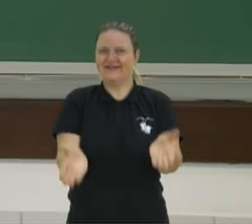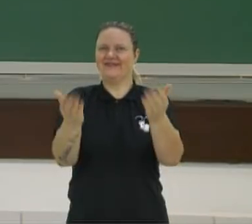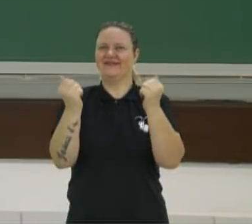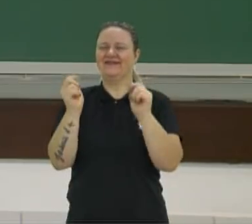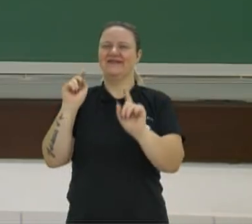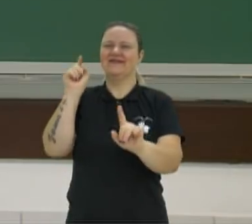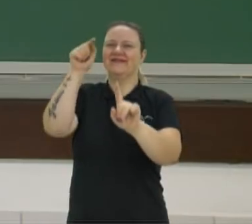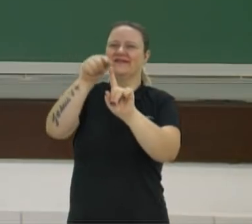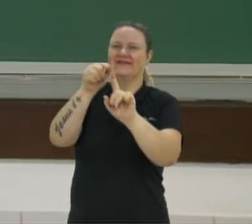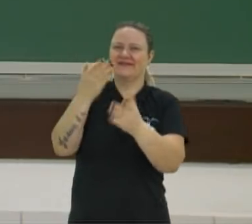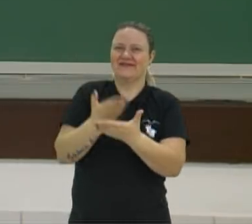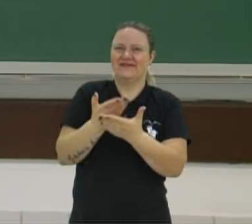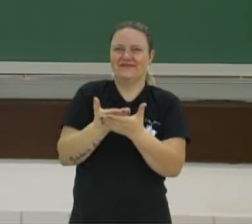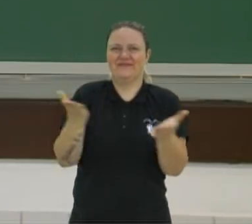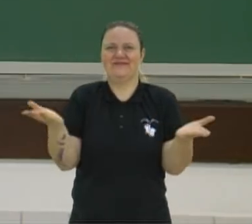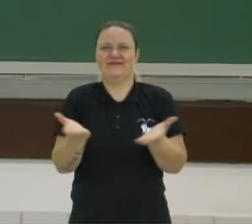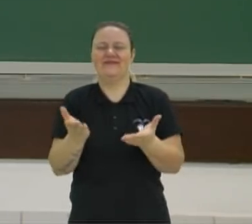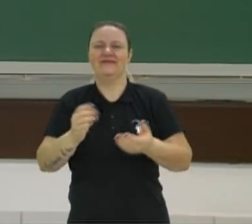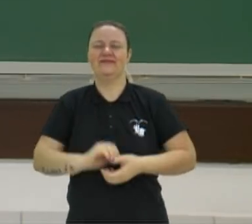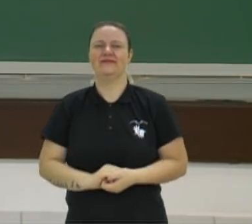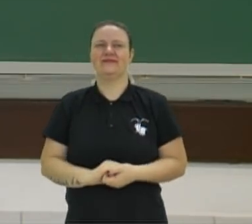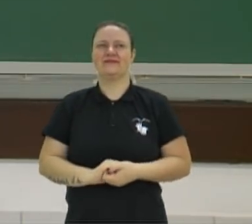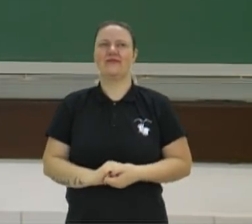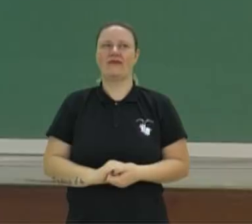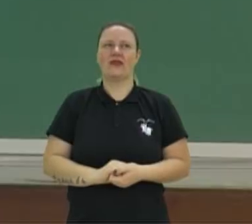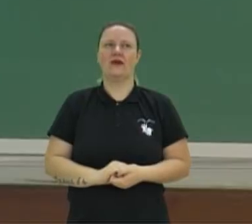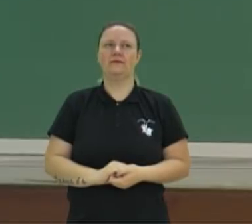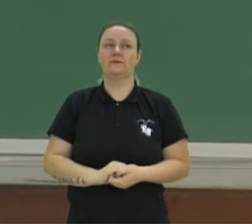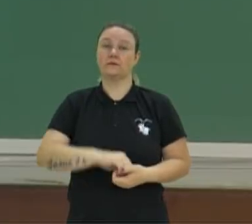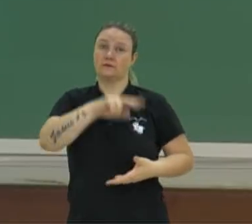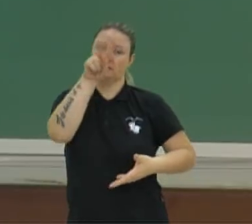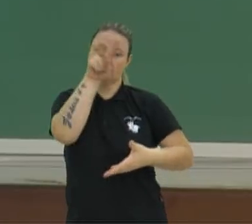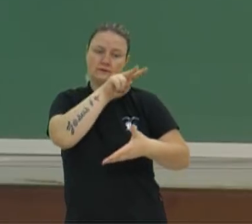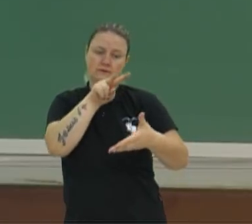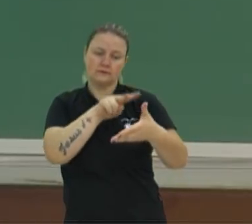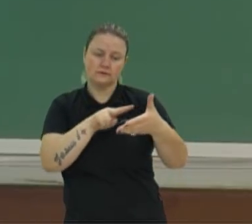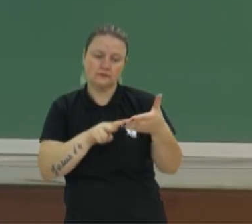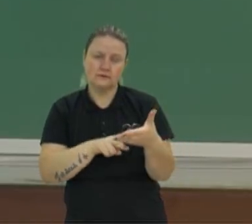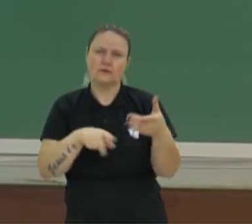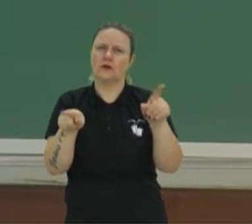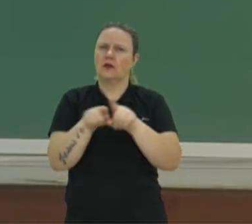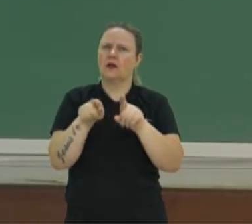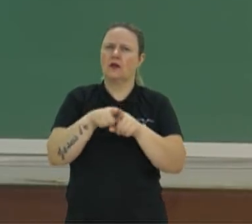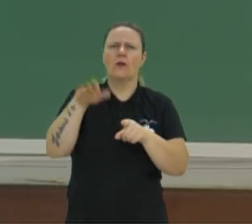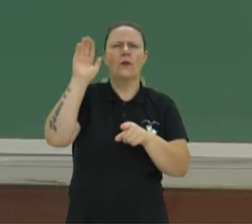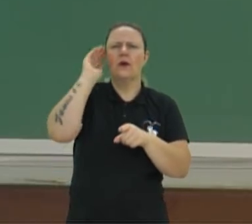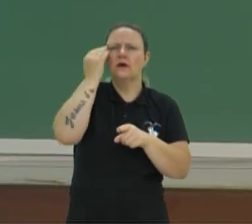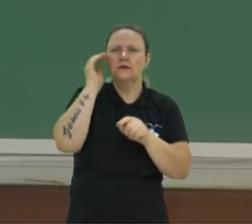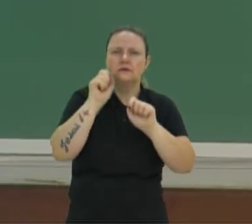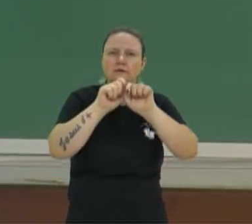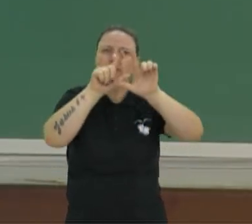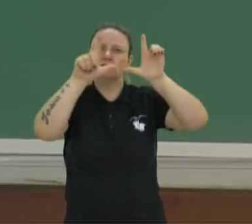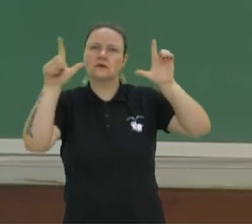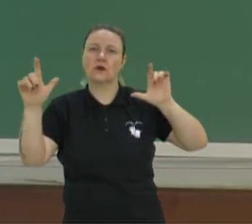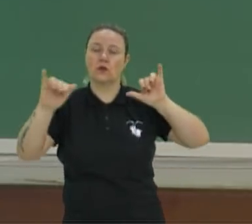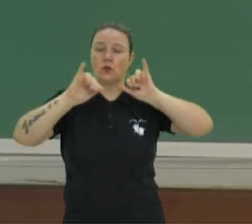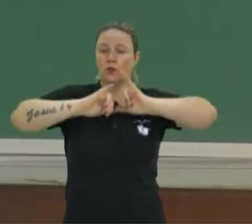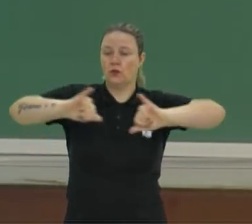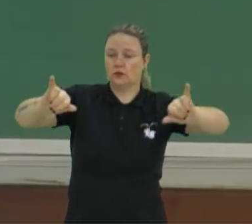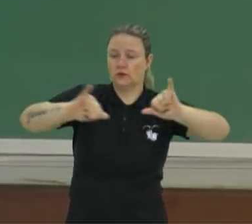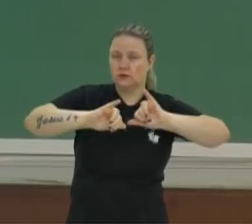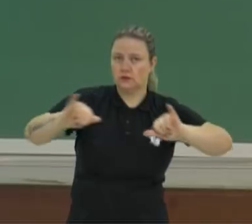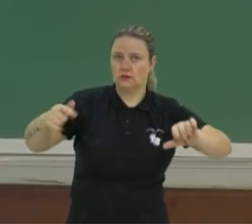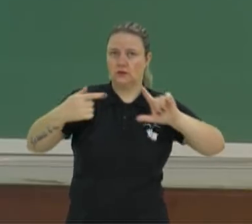objetivos da aula. Eles são: ler e compreender notícia e guia, identificar o